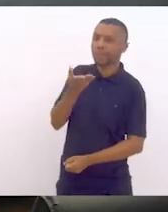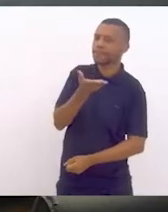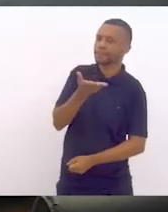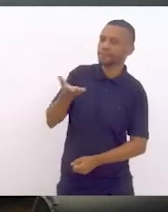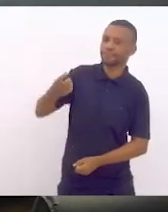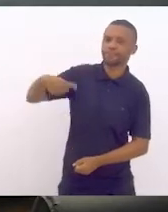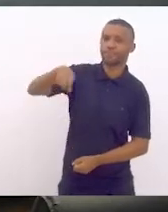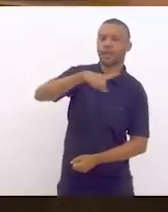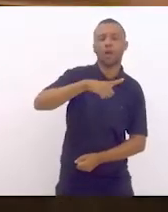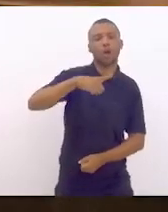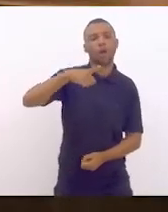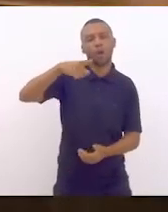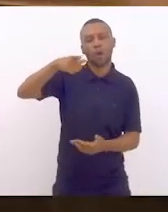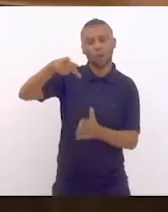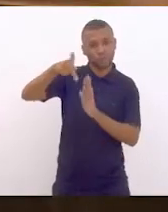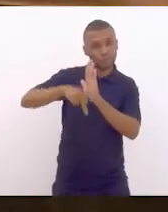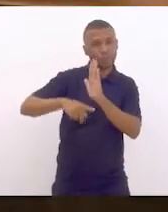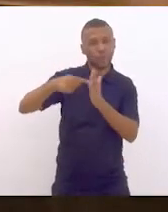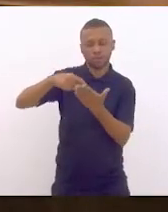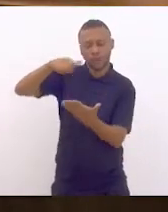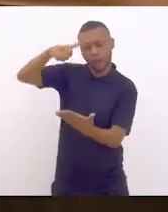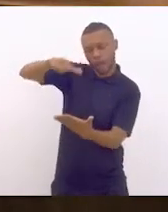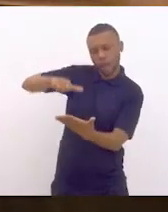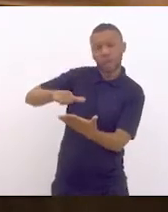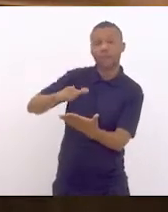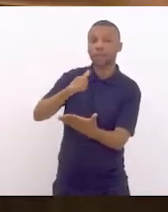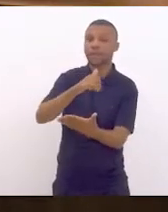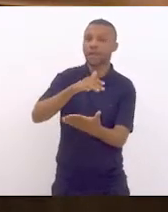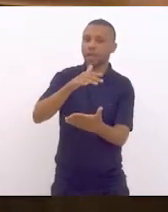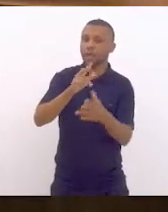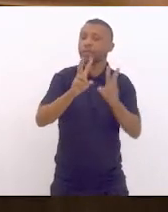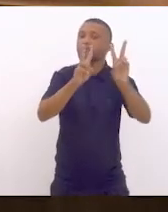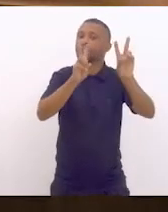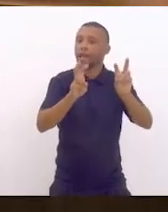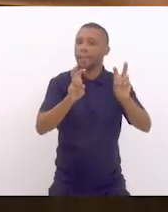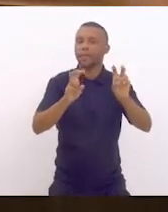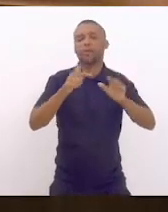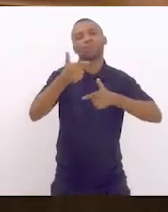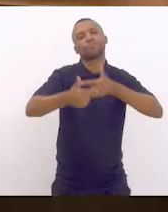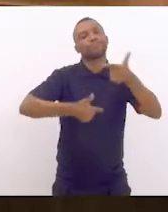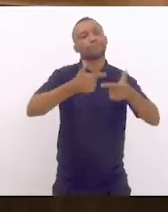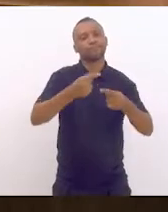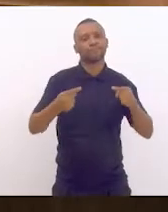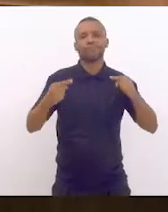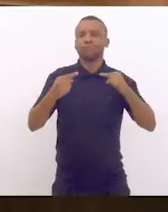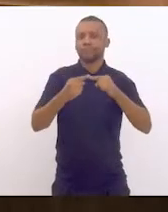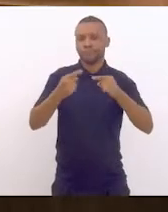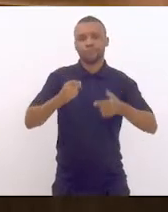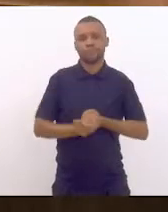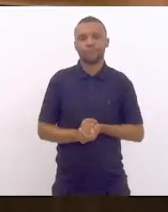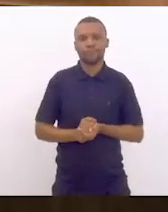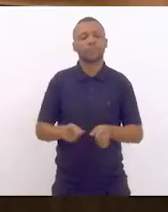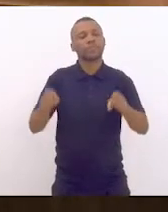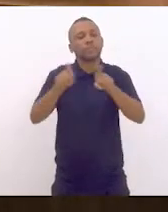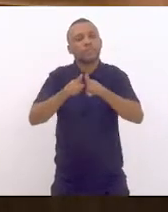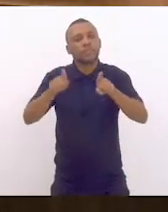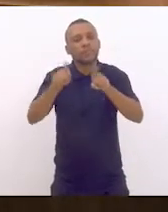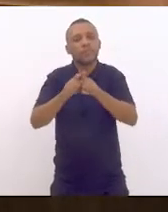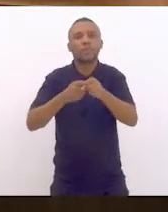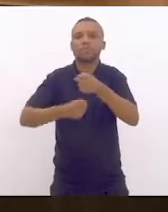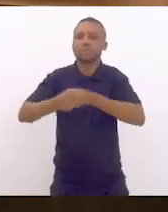eu analisei esse projeto, porque é uma área que eu trabalho bastante. Inclusive, nós, em 2007,